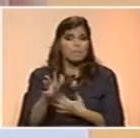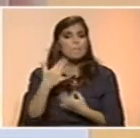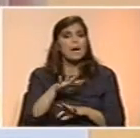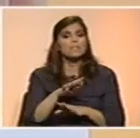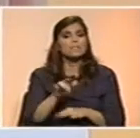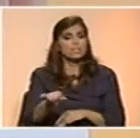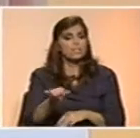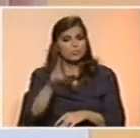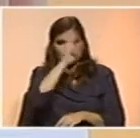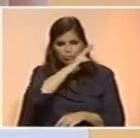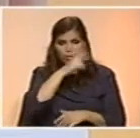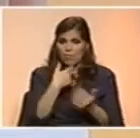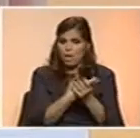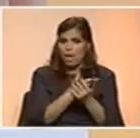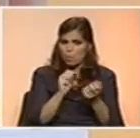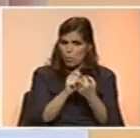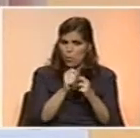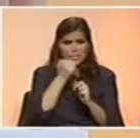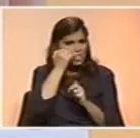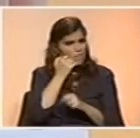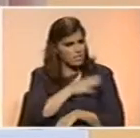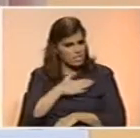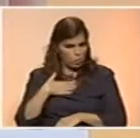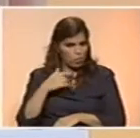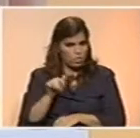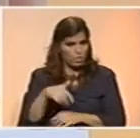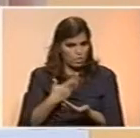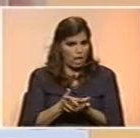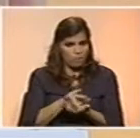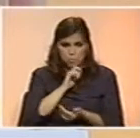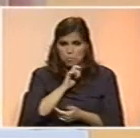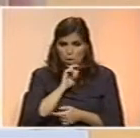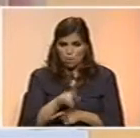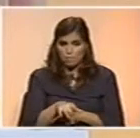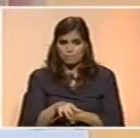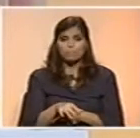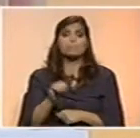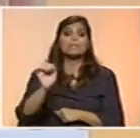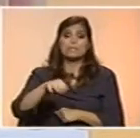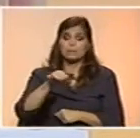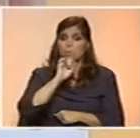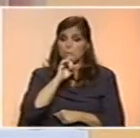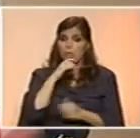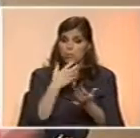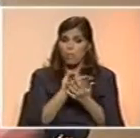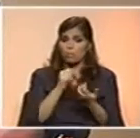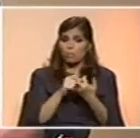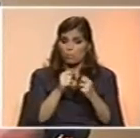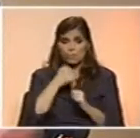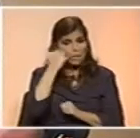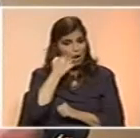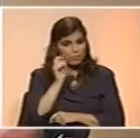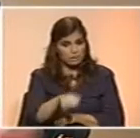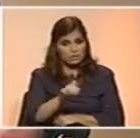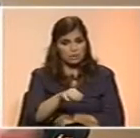traz problemas graves em termos de saúde, ou pode trazer, pode ter um impacto grave em termos de saúde. Sim, pode saúde trazer também problemas graves, é óbvio. Se pensarmos